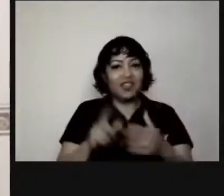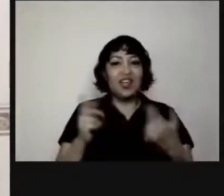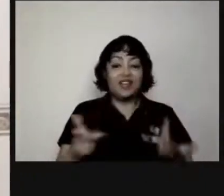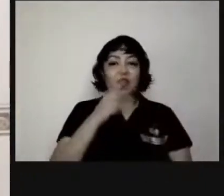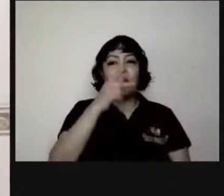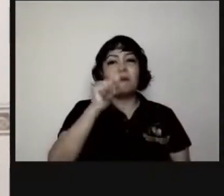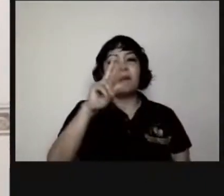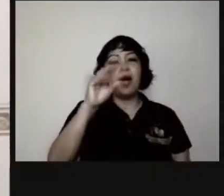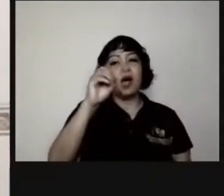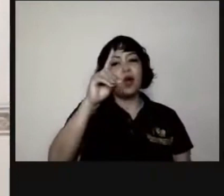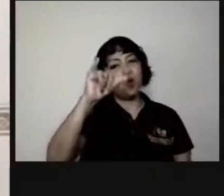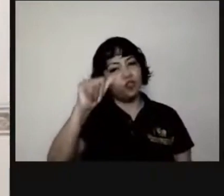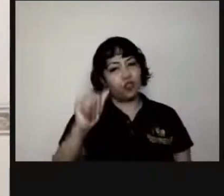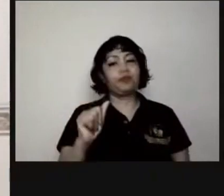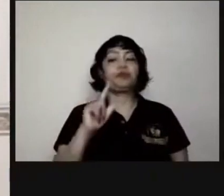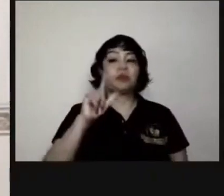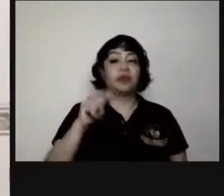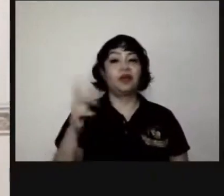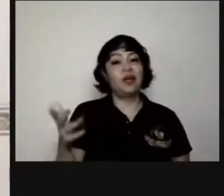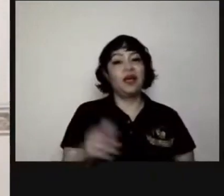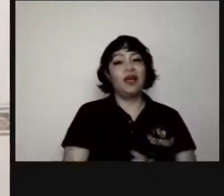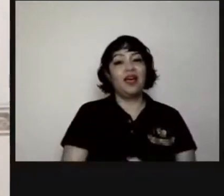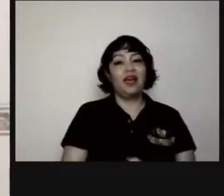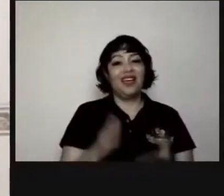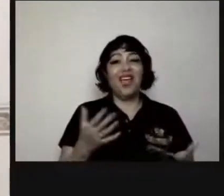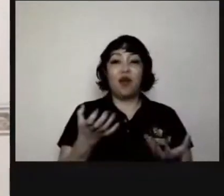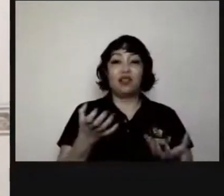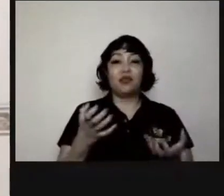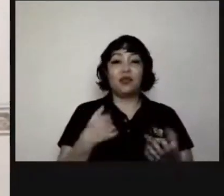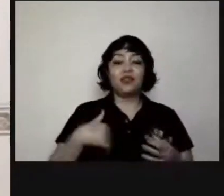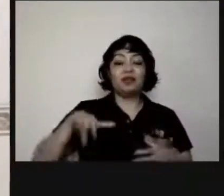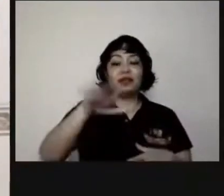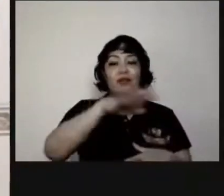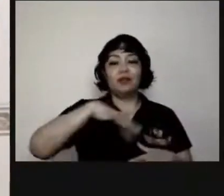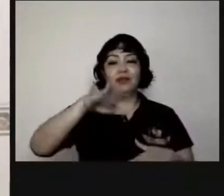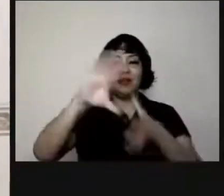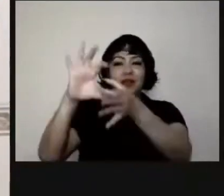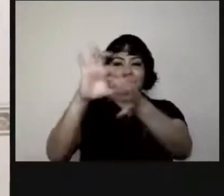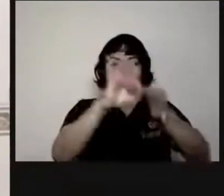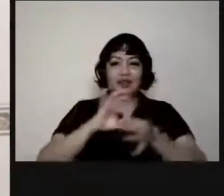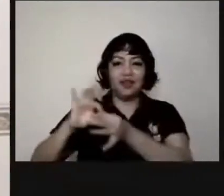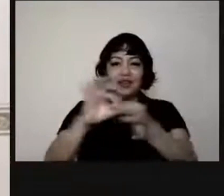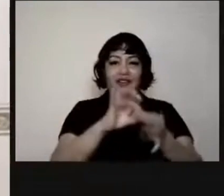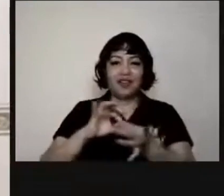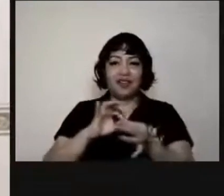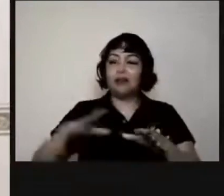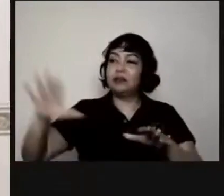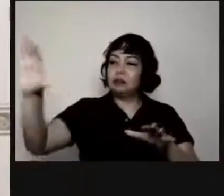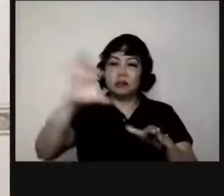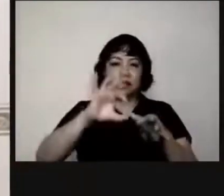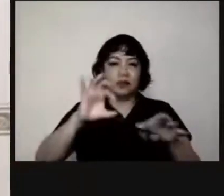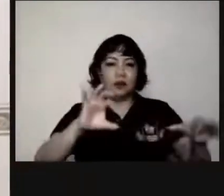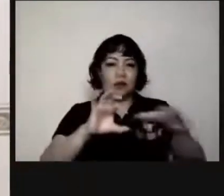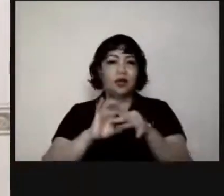paródias. Então, dentro da intertextualidade, eu acho que muitos alunos já estudaram sobre isso, nós temos a paráfrase